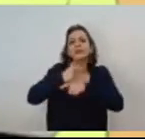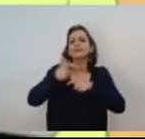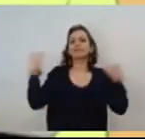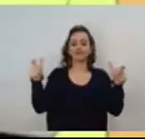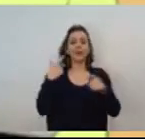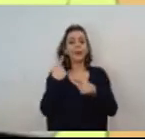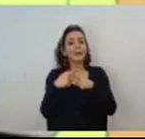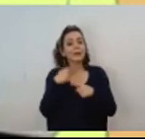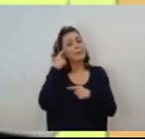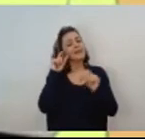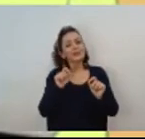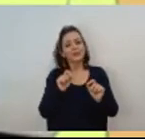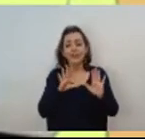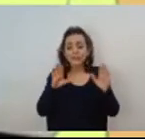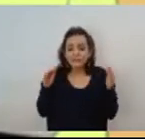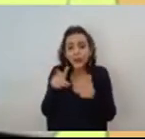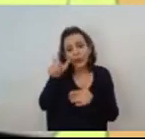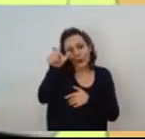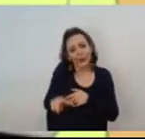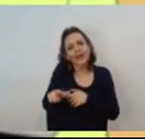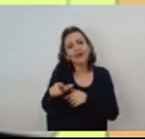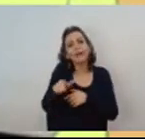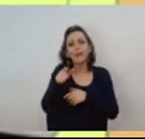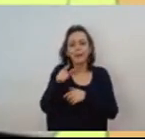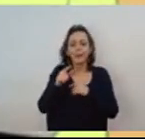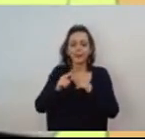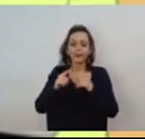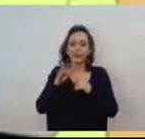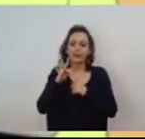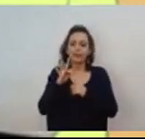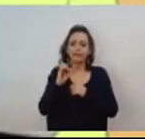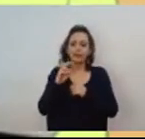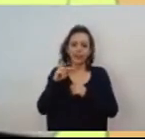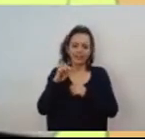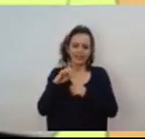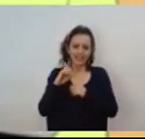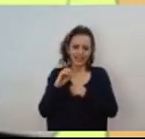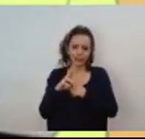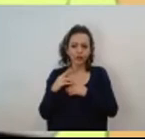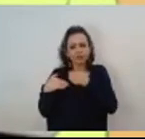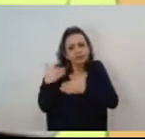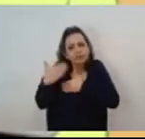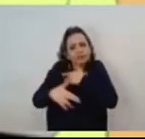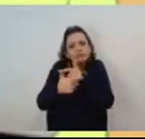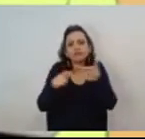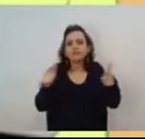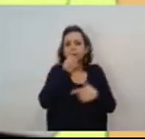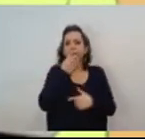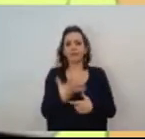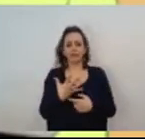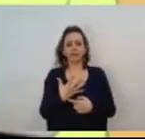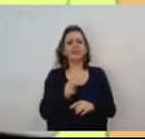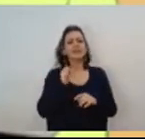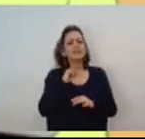fornecedor pequeno que se a gente fala Poxa eu vou abrir 100 lojas para você abastecer né primeiro que ele não vai ter